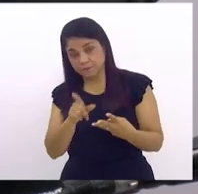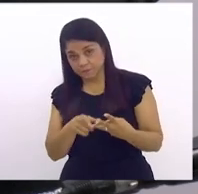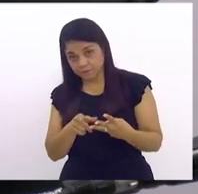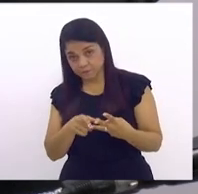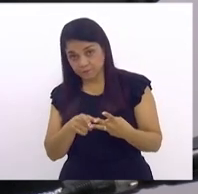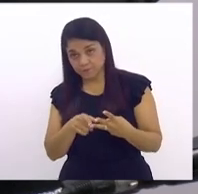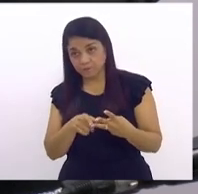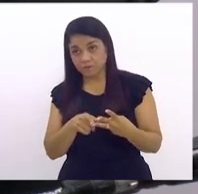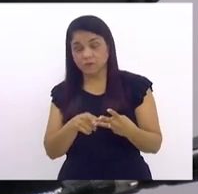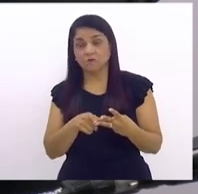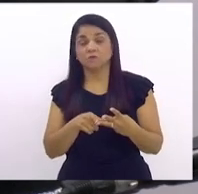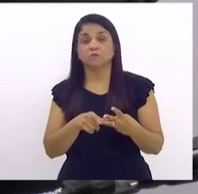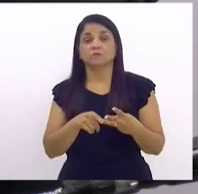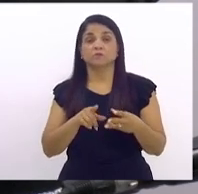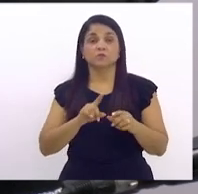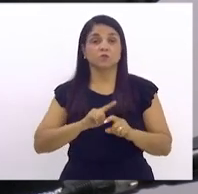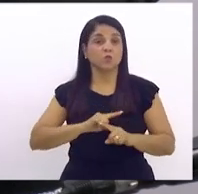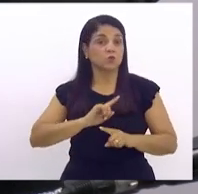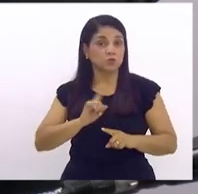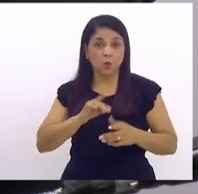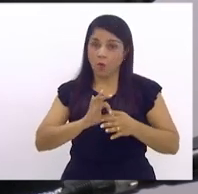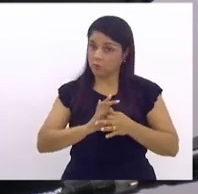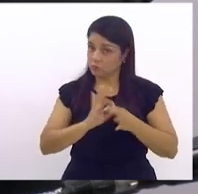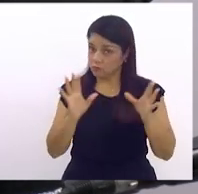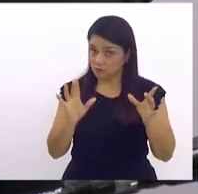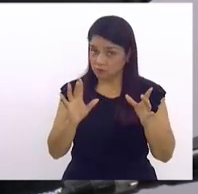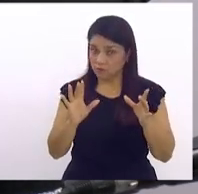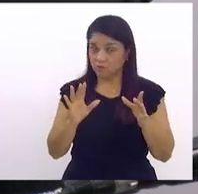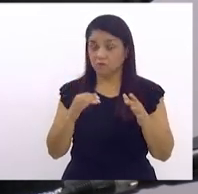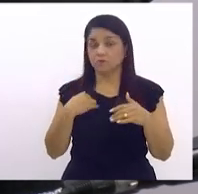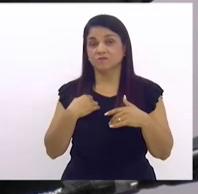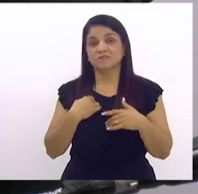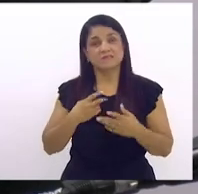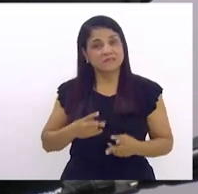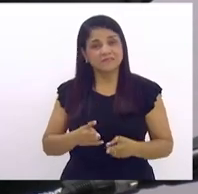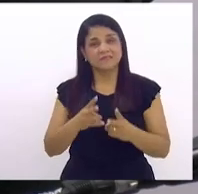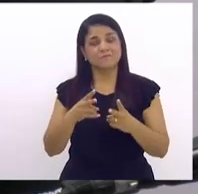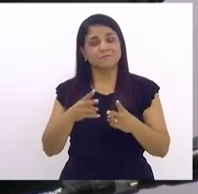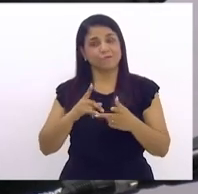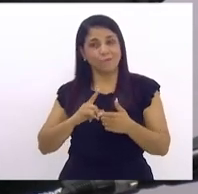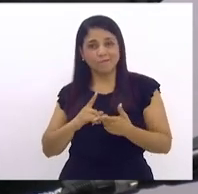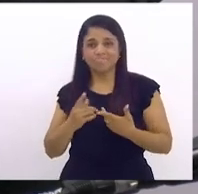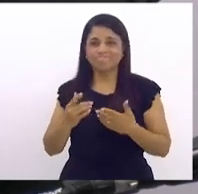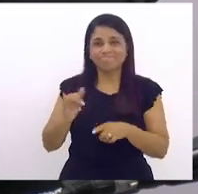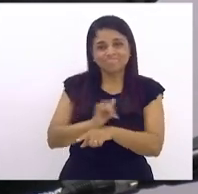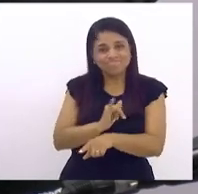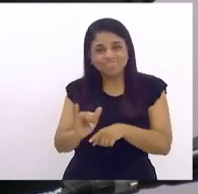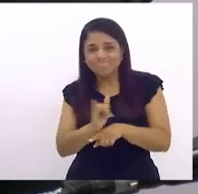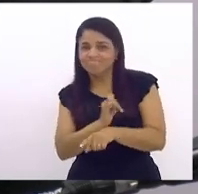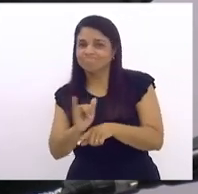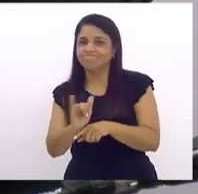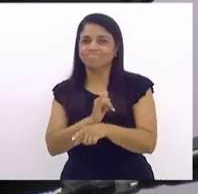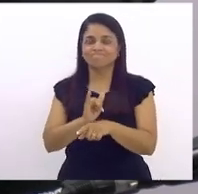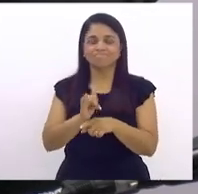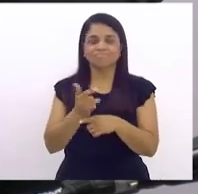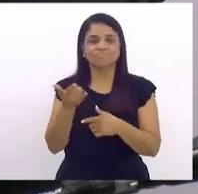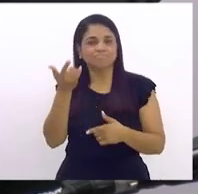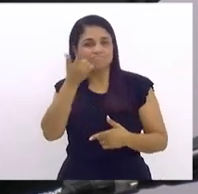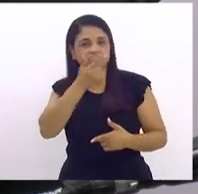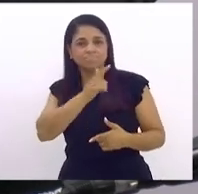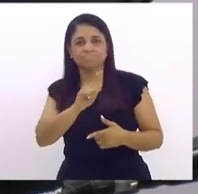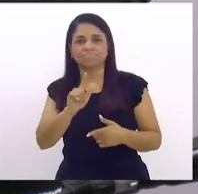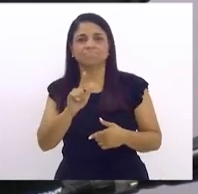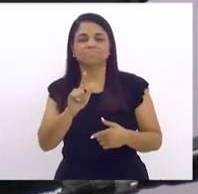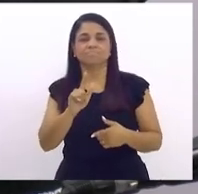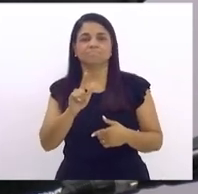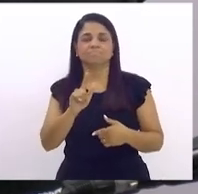malsinados autorizativos, que sempre foram aqui um subterfúgio, uma saída para a gente driblar a